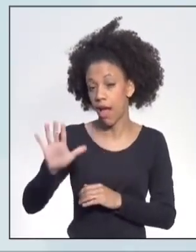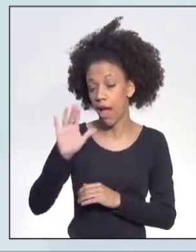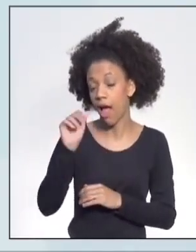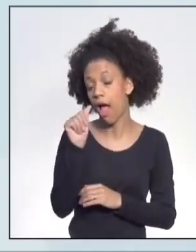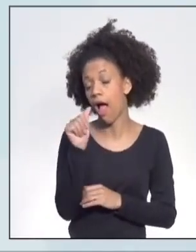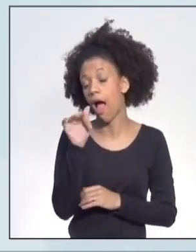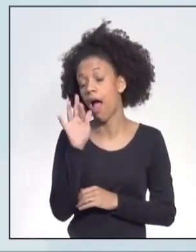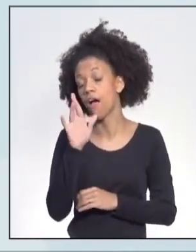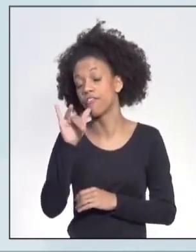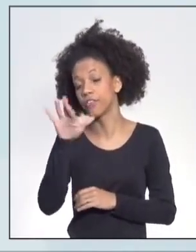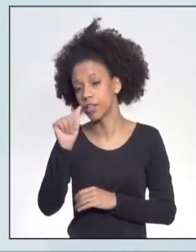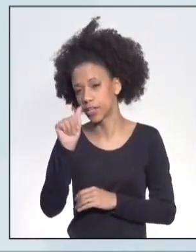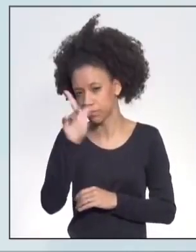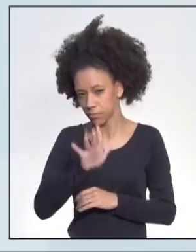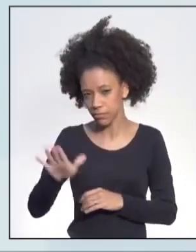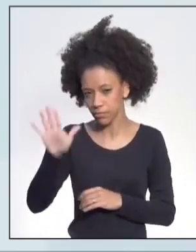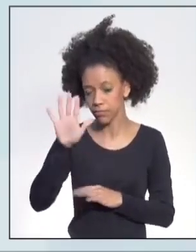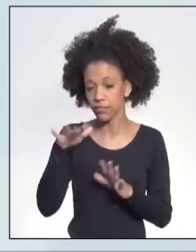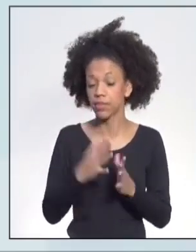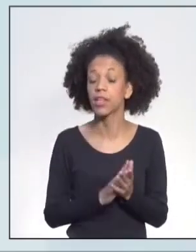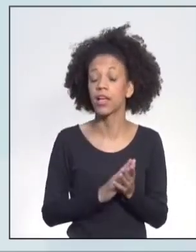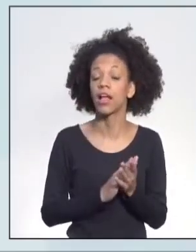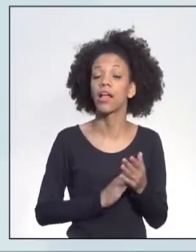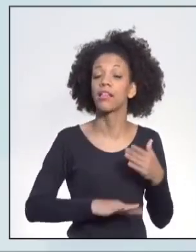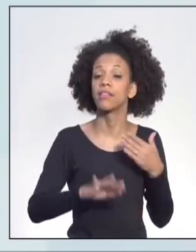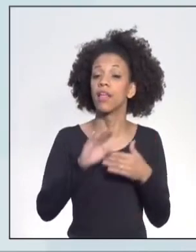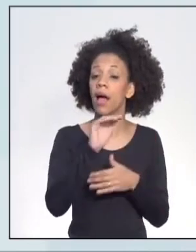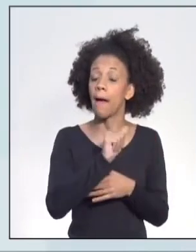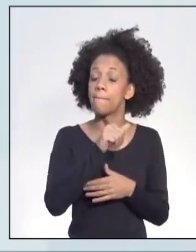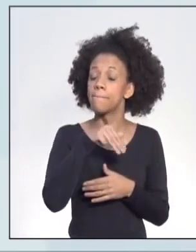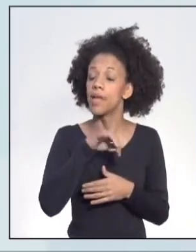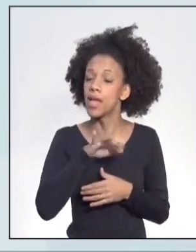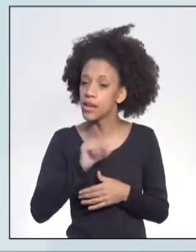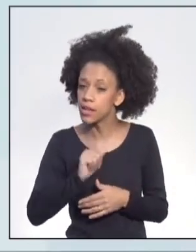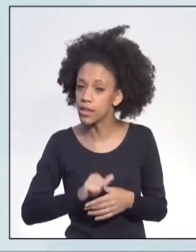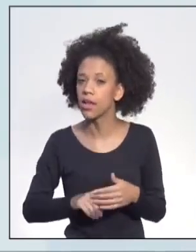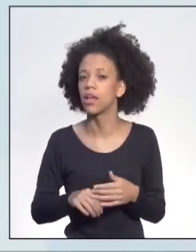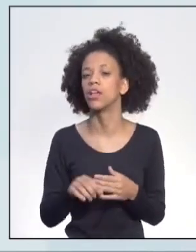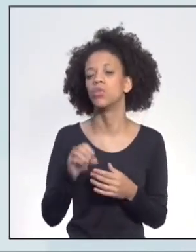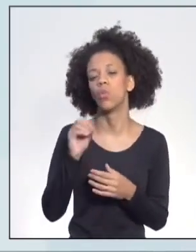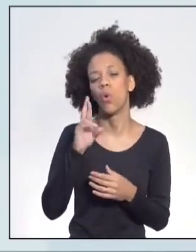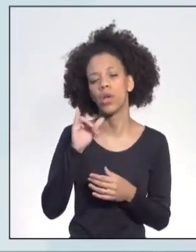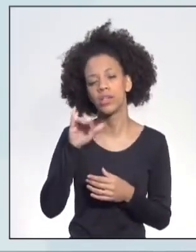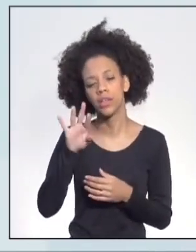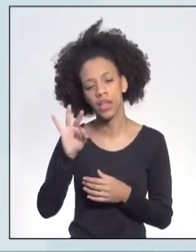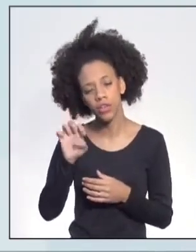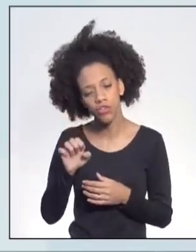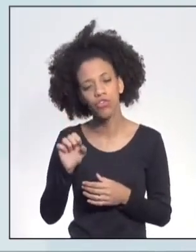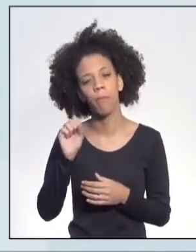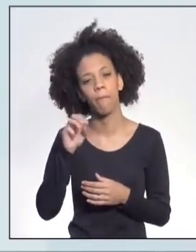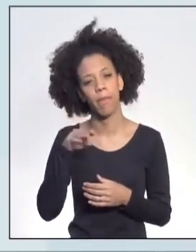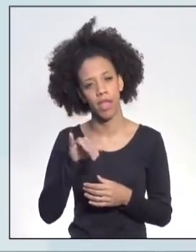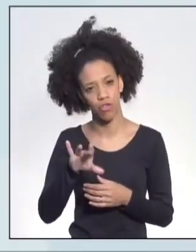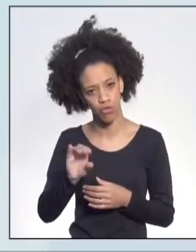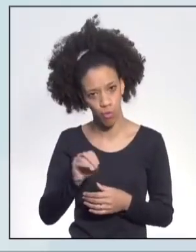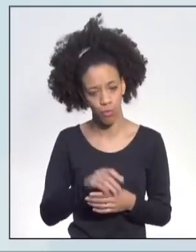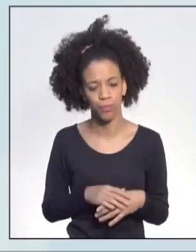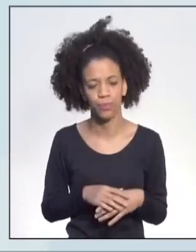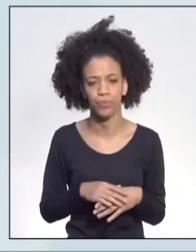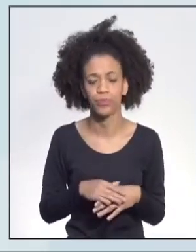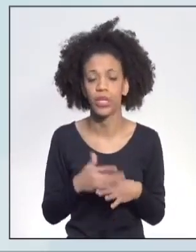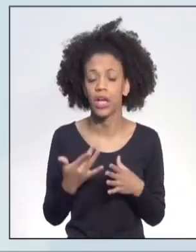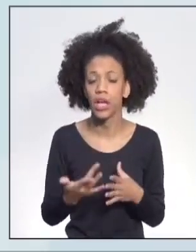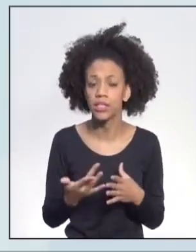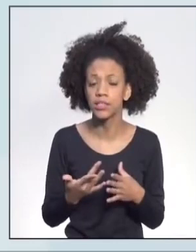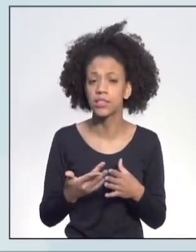e no Oriente Médio. Identificar e reconhecer a importância da linguagem, sobretudo a tradição